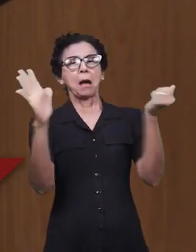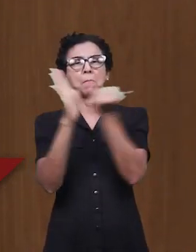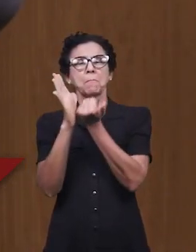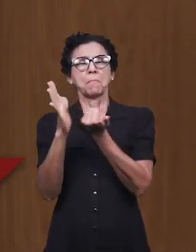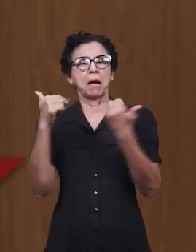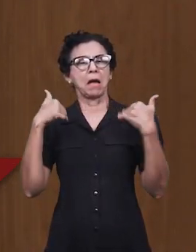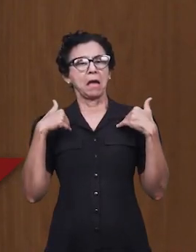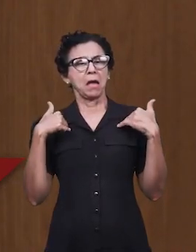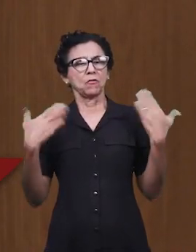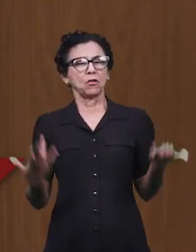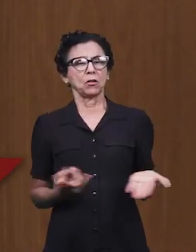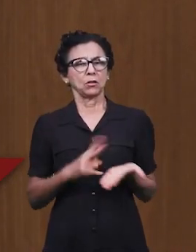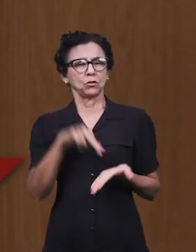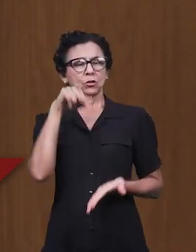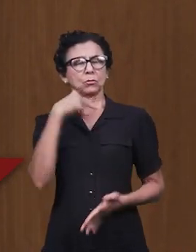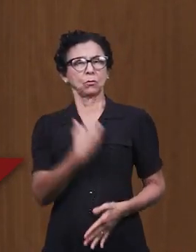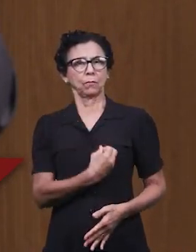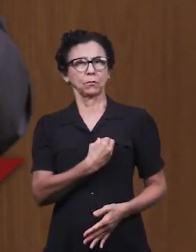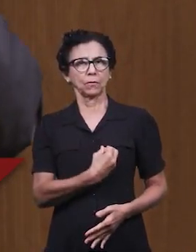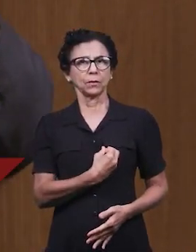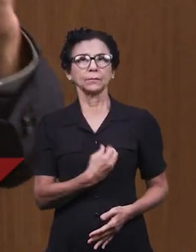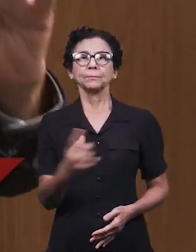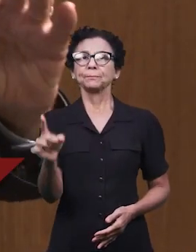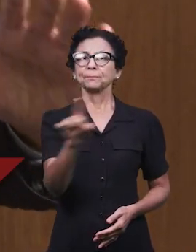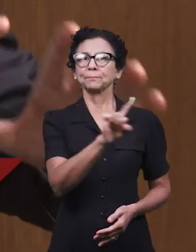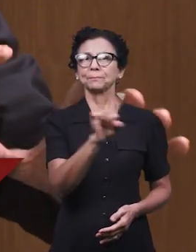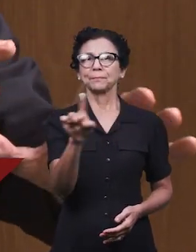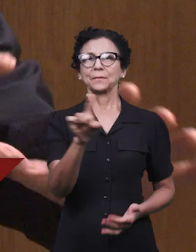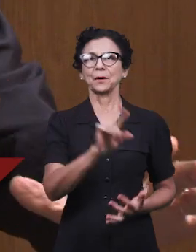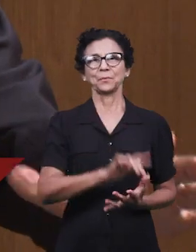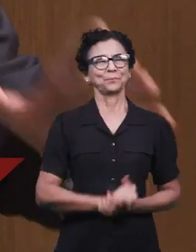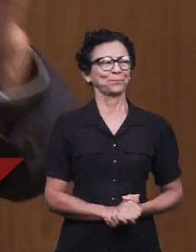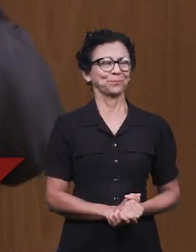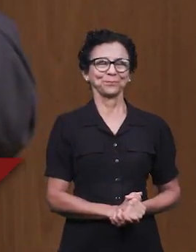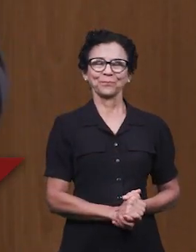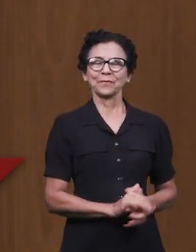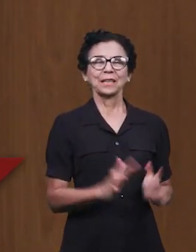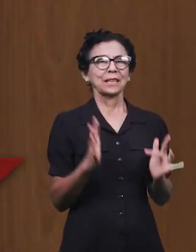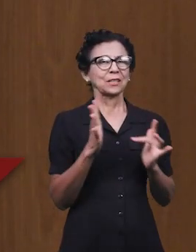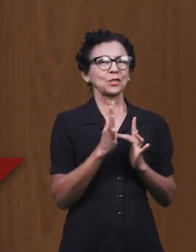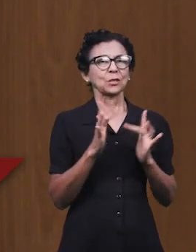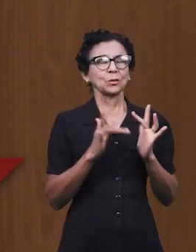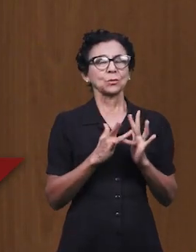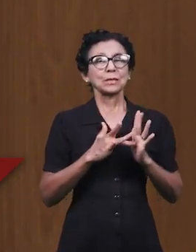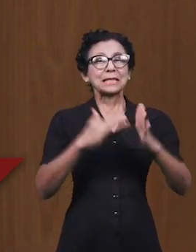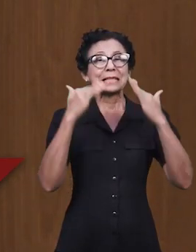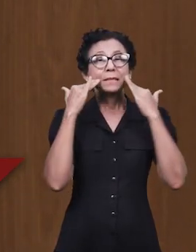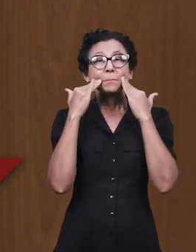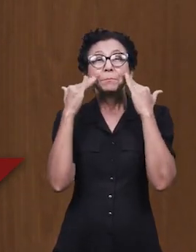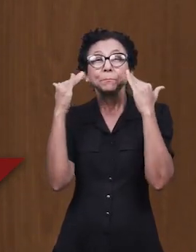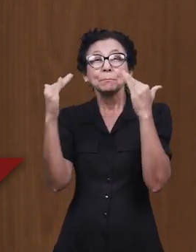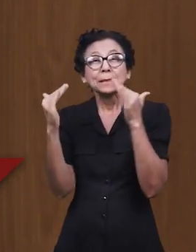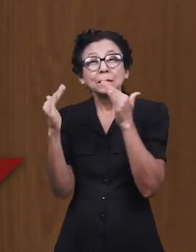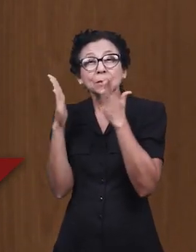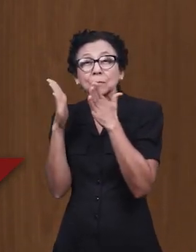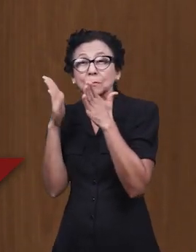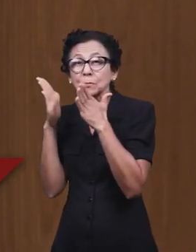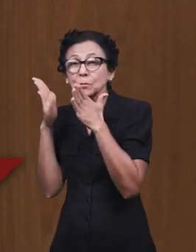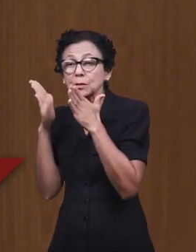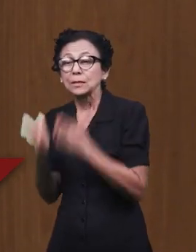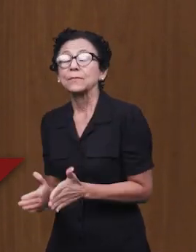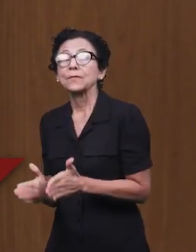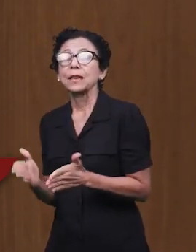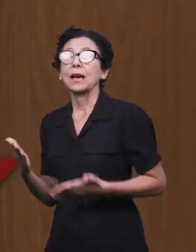aqui e tal. Ele se declarou vivo para aqueles pouquinhos que estavam com ele ali. Mas ele deixou a